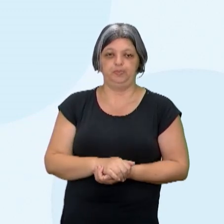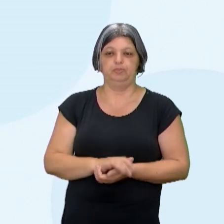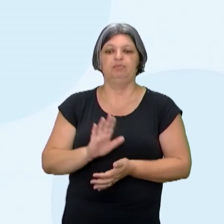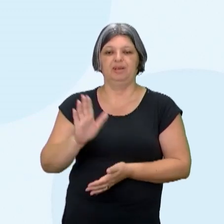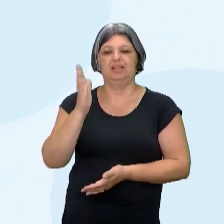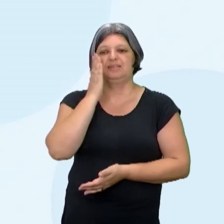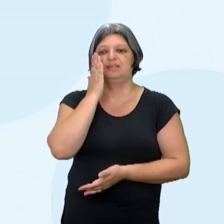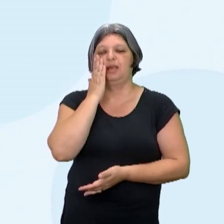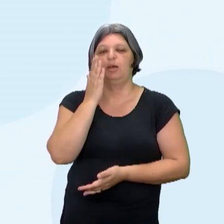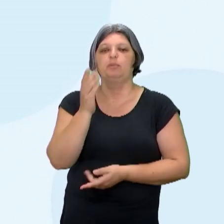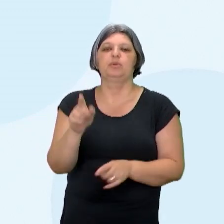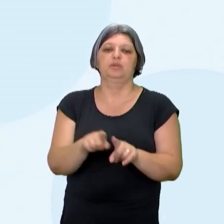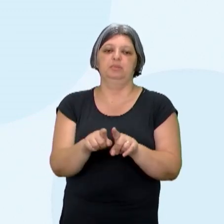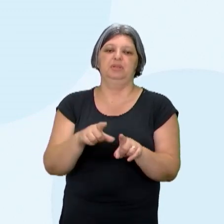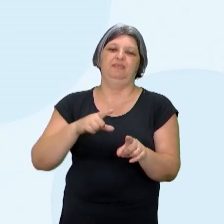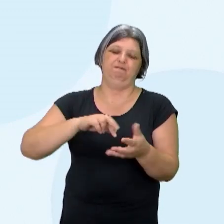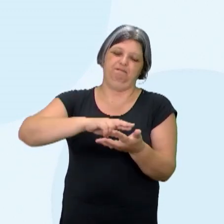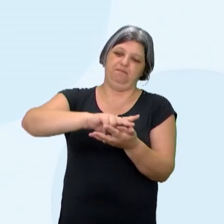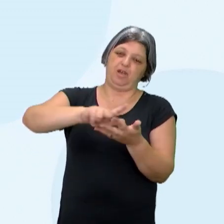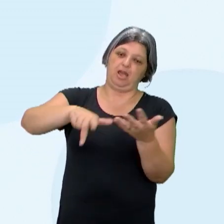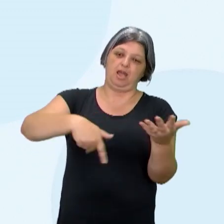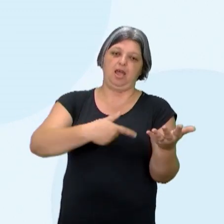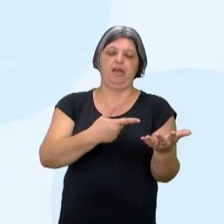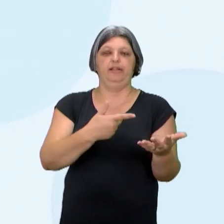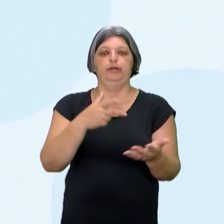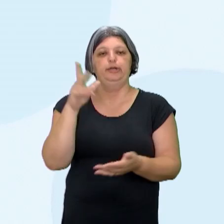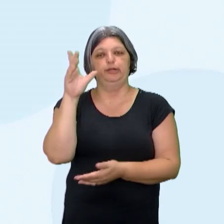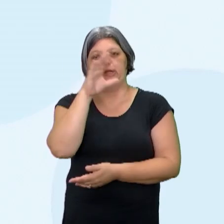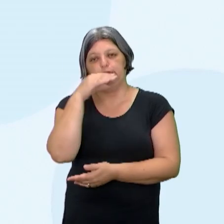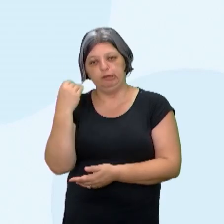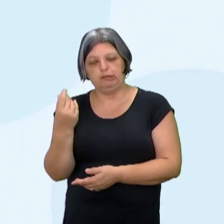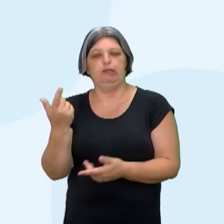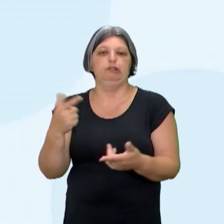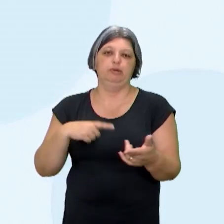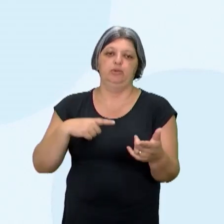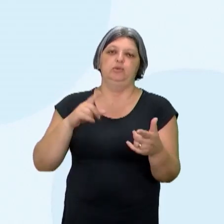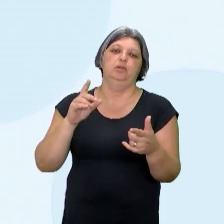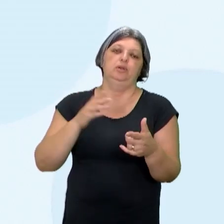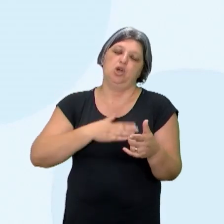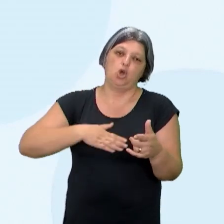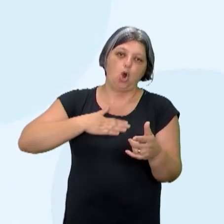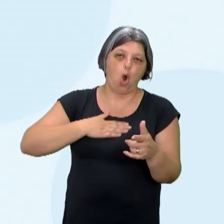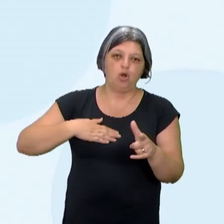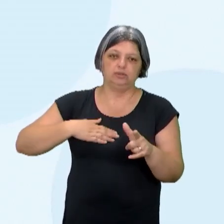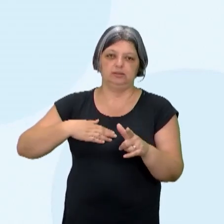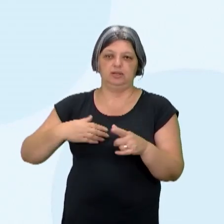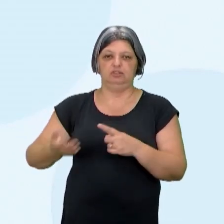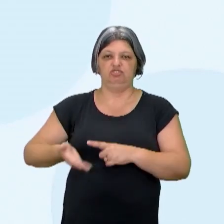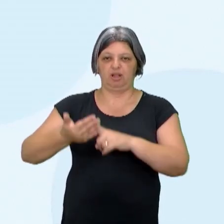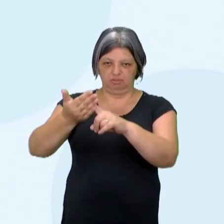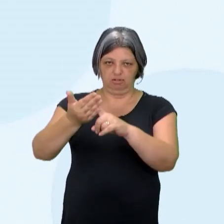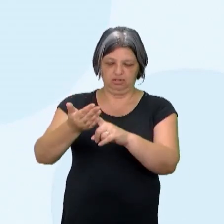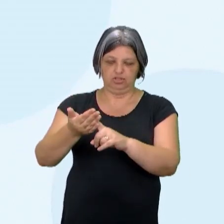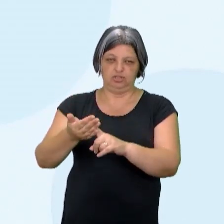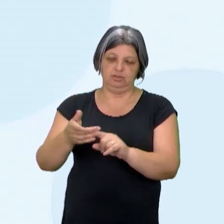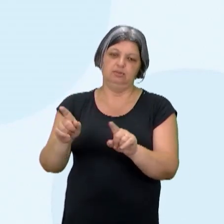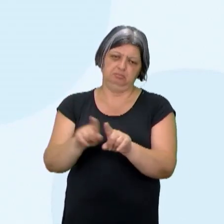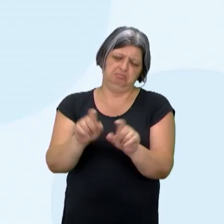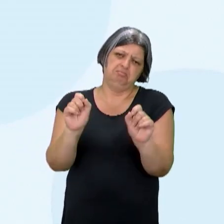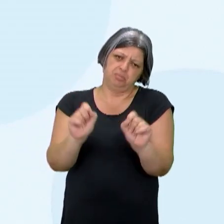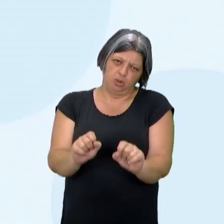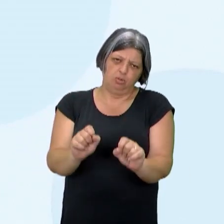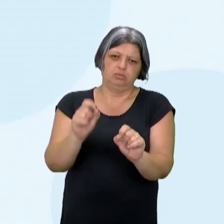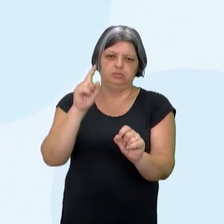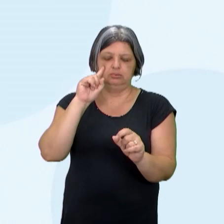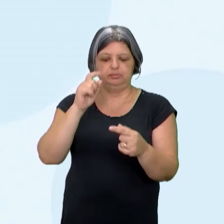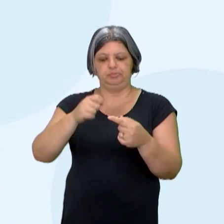como a gente tem vários adolescentes, né, que gostam de tudo tecnológico e tudo mais, então nada impede também de eles terem a agenda deles também num